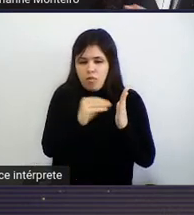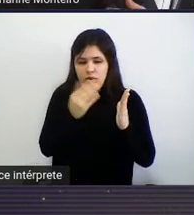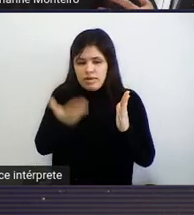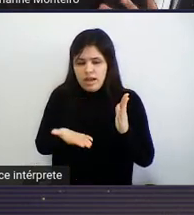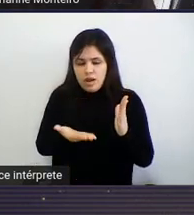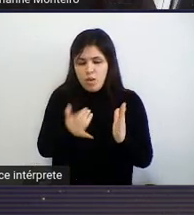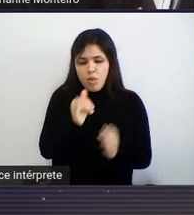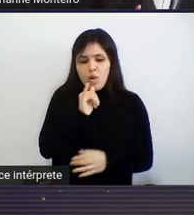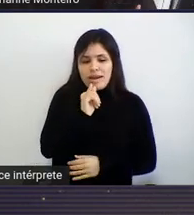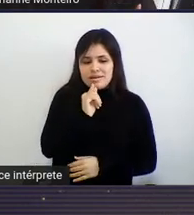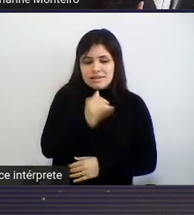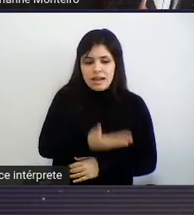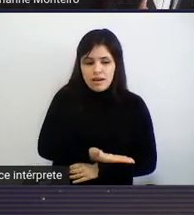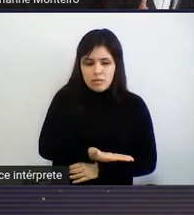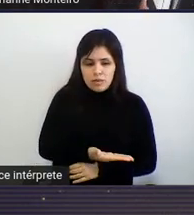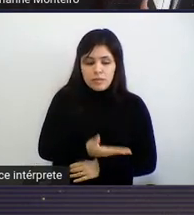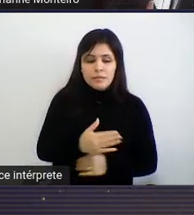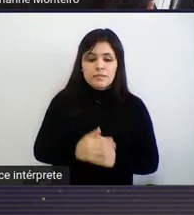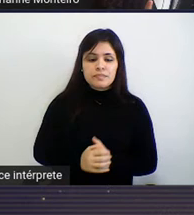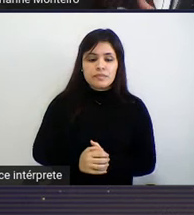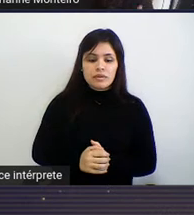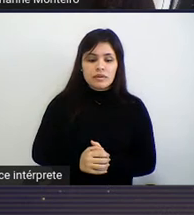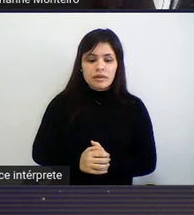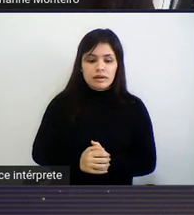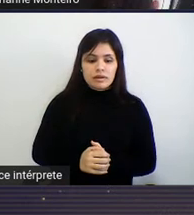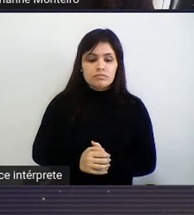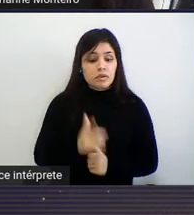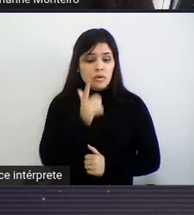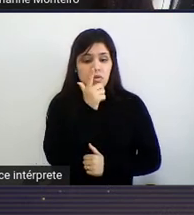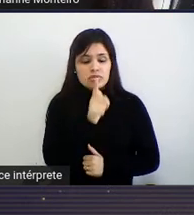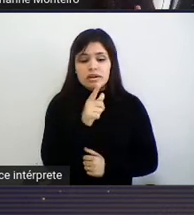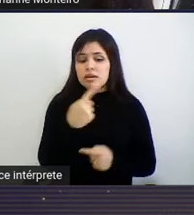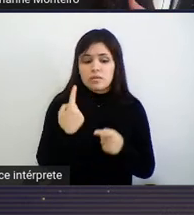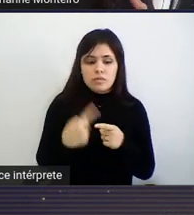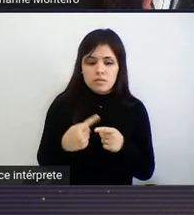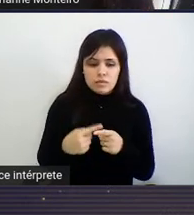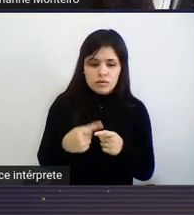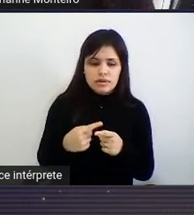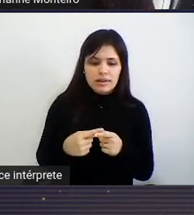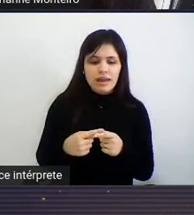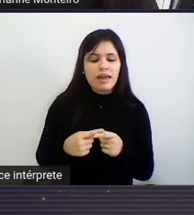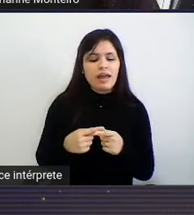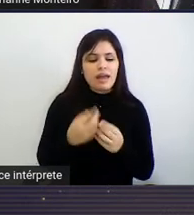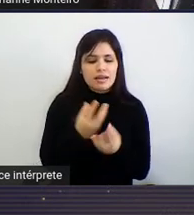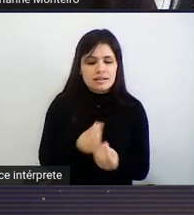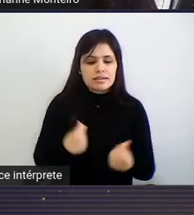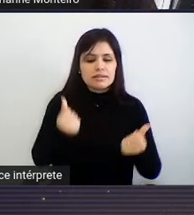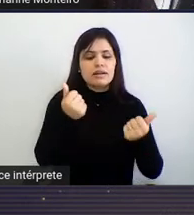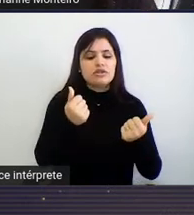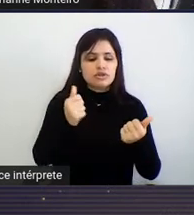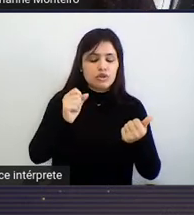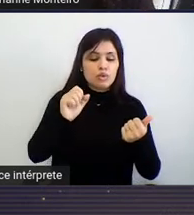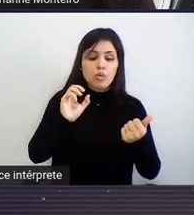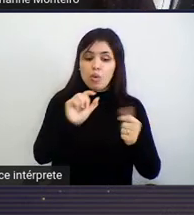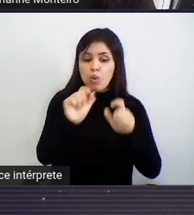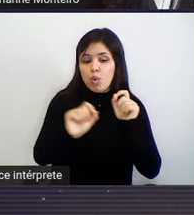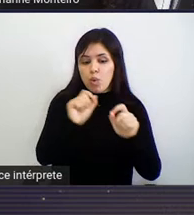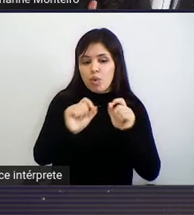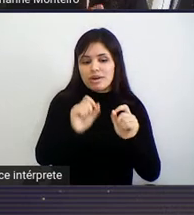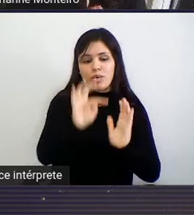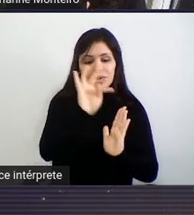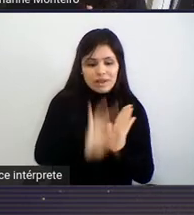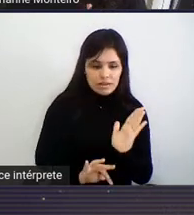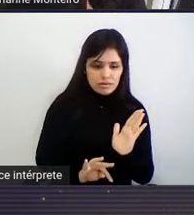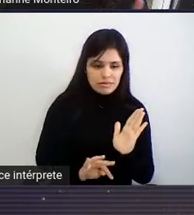exemplo, ele consegue esses resultados por obter excelentes representações para o que é um texto. Porque o modelo, ele